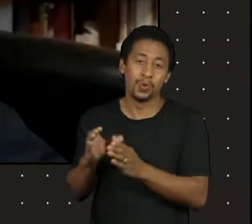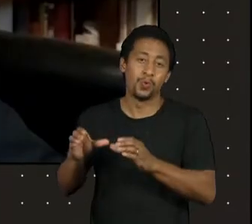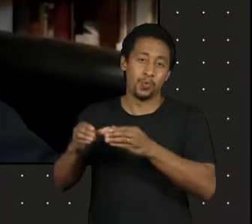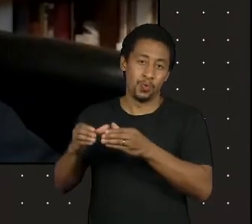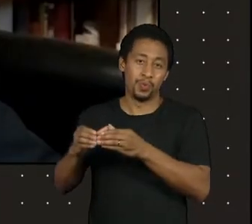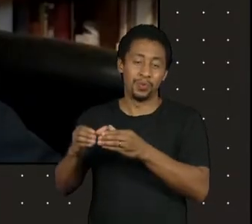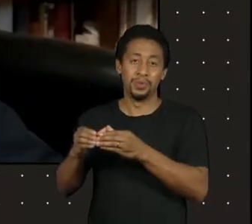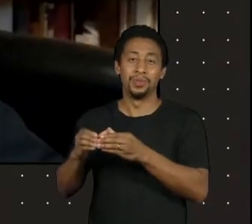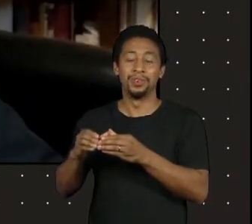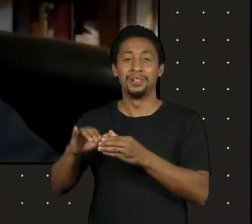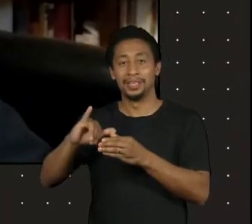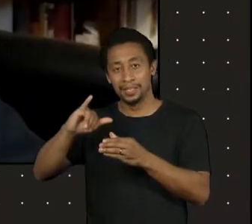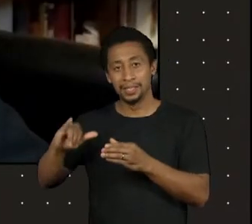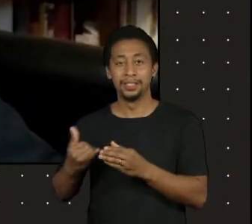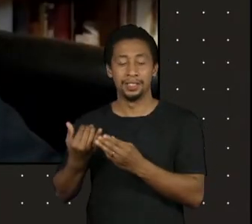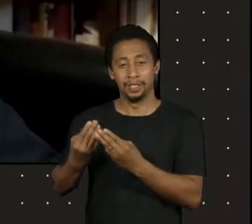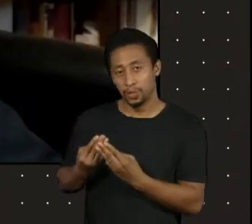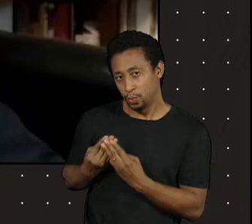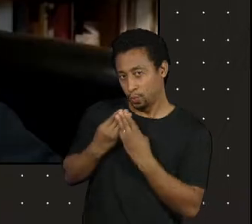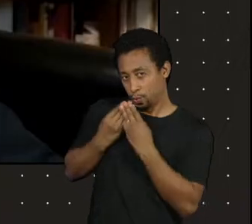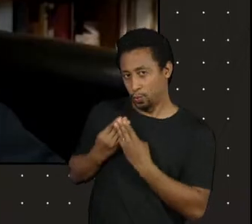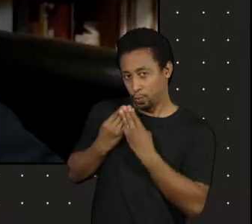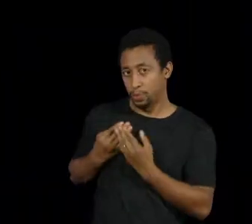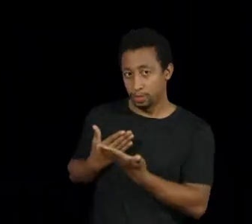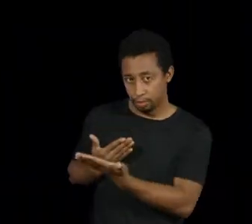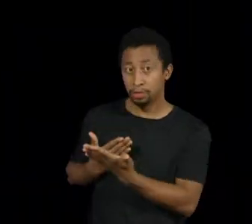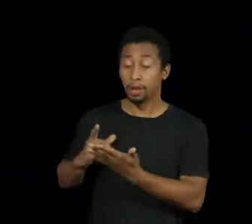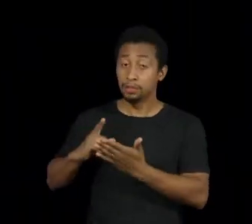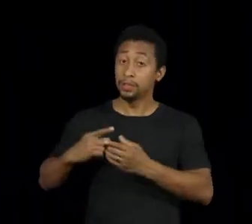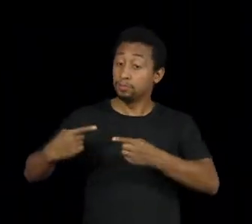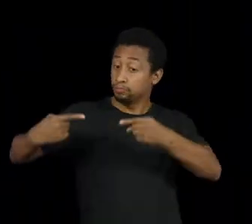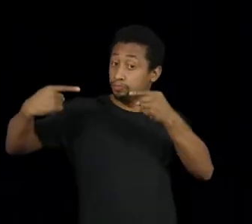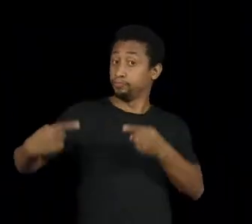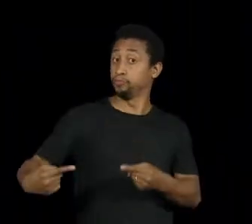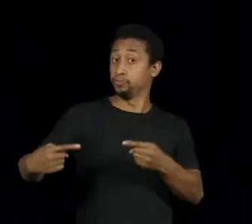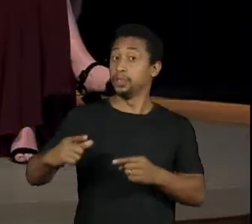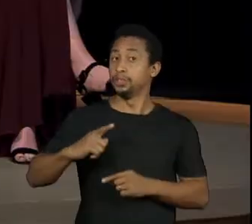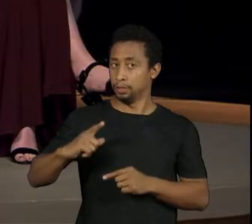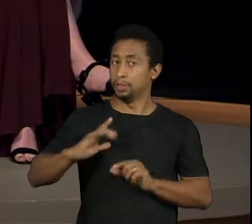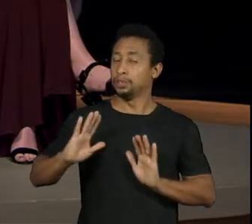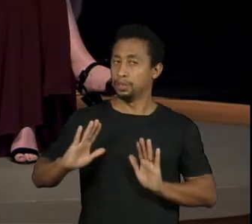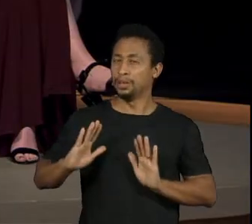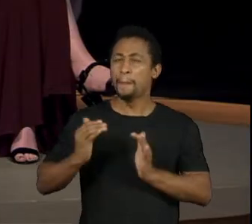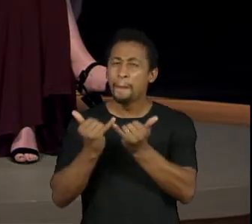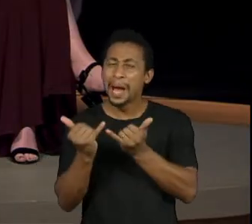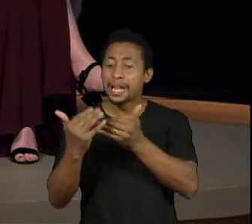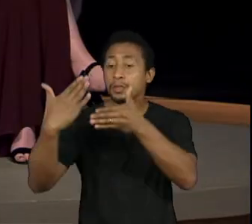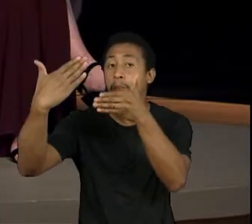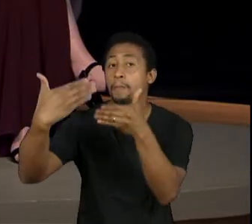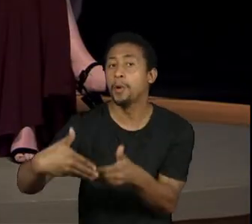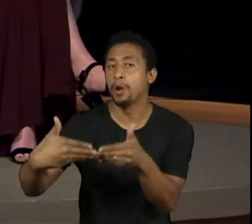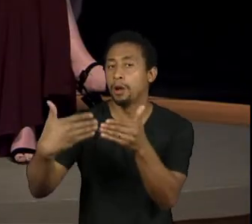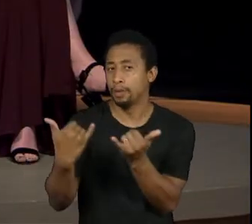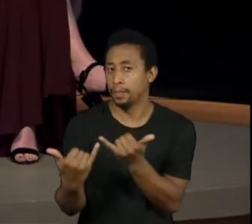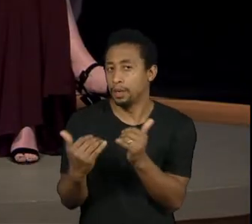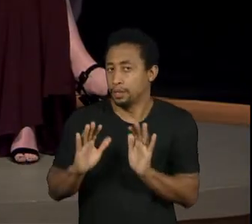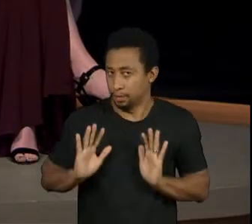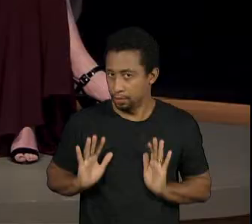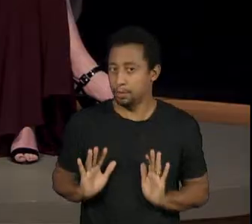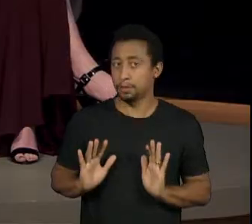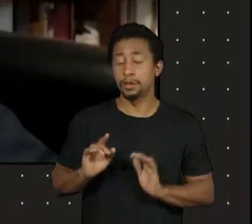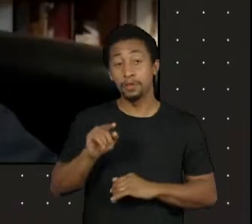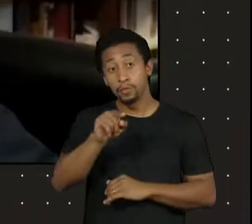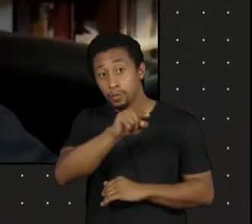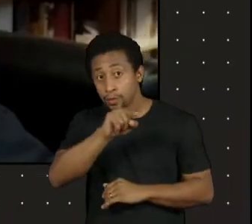particular, naquele período, as chamadas provações, onde você, no noviciado, de maneira